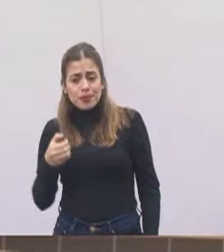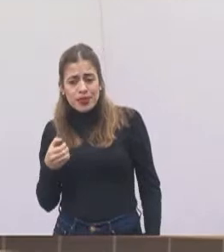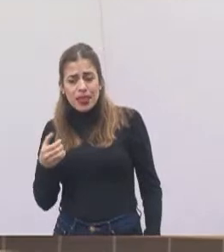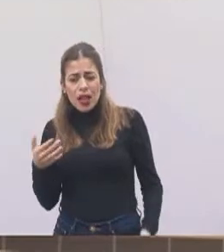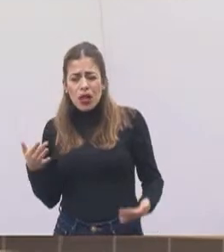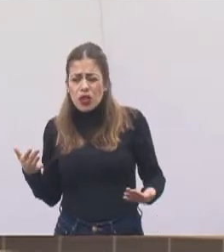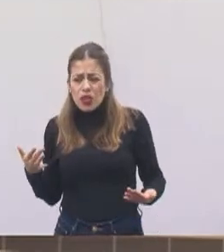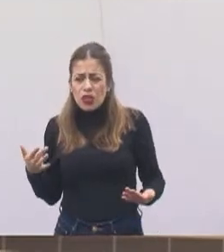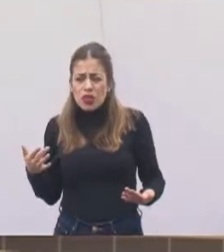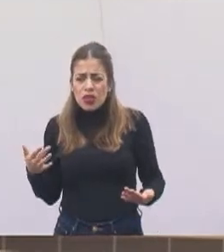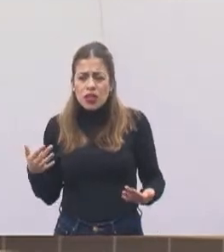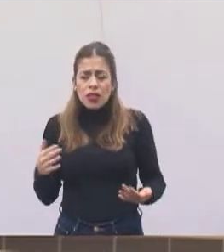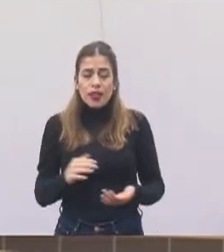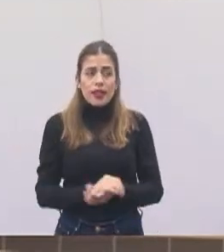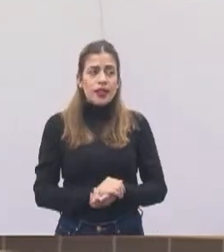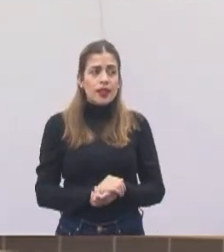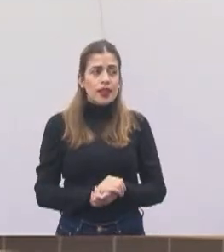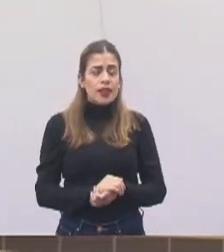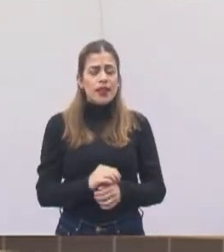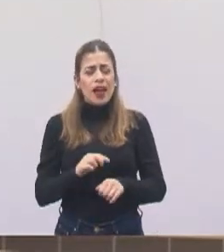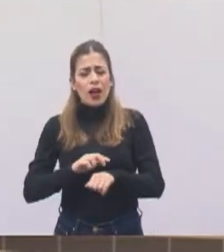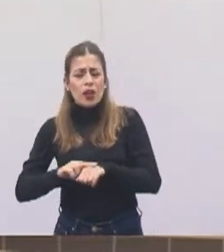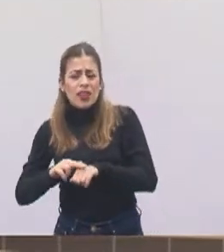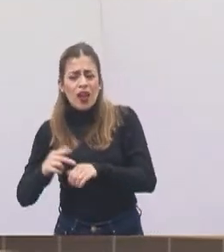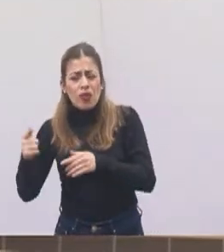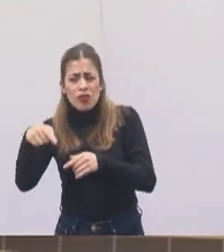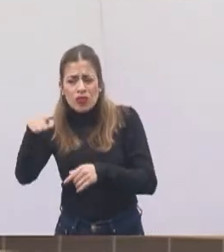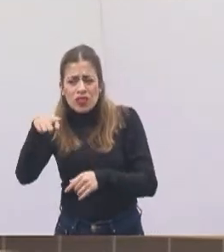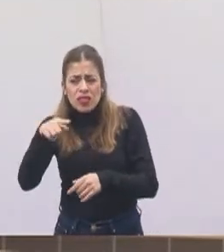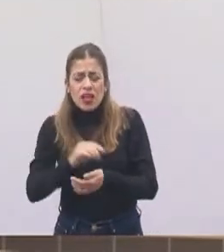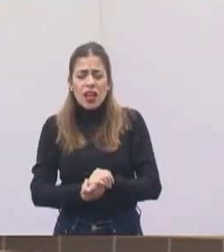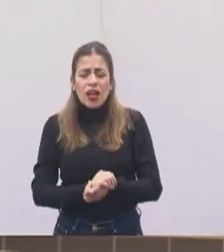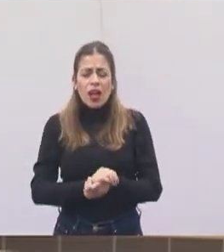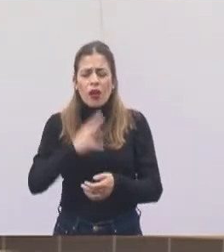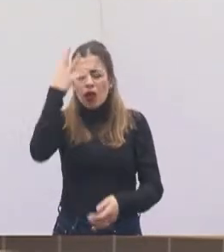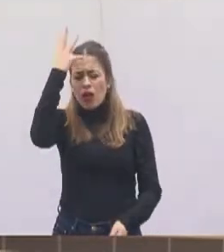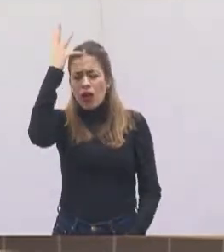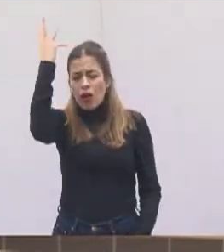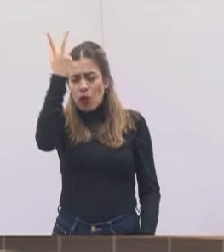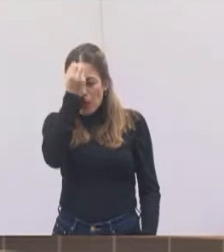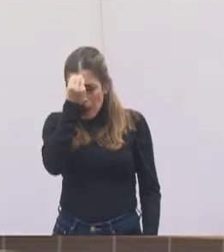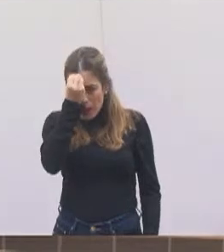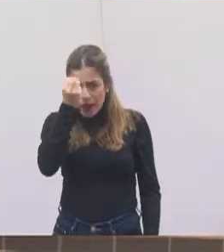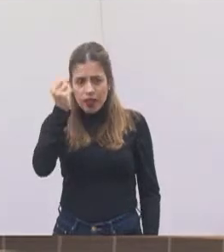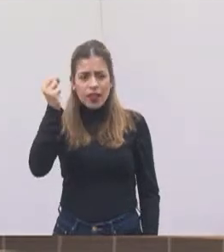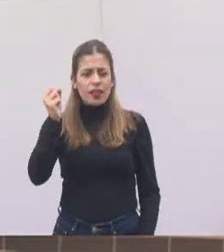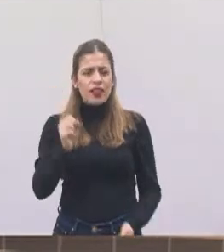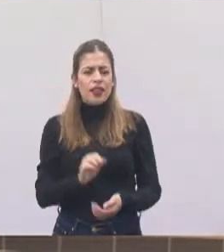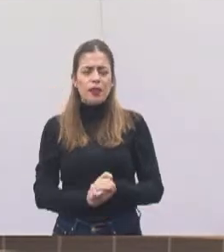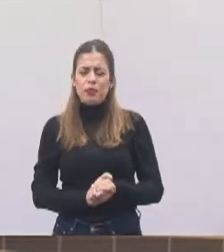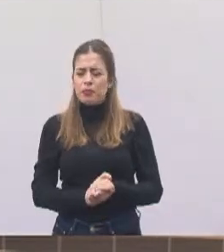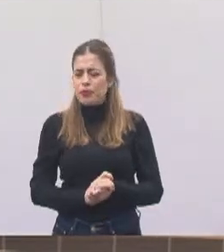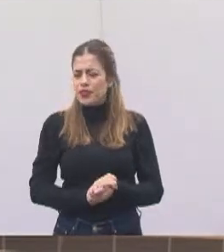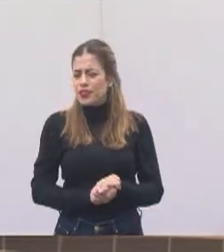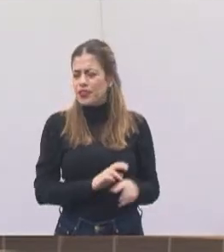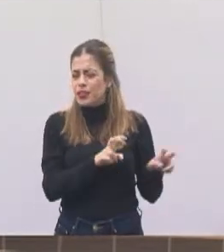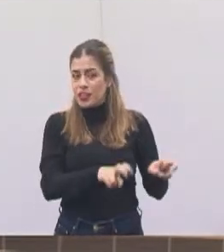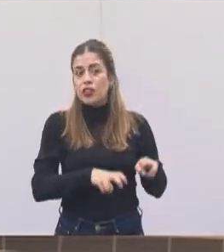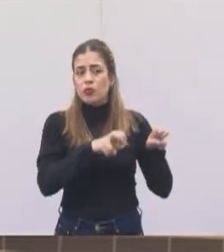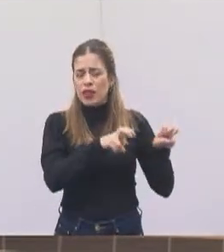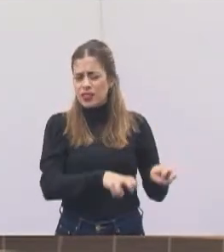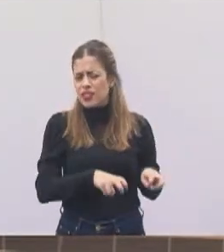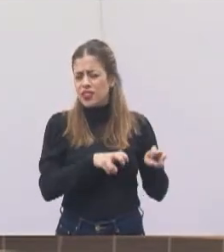é negro. Você tem que ser da Umbanda, da Quimbanda ou do Candomblé. Falaram para mim. Falaram para